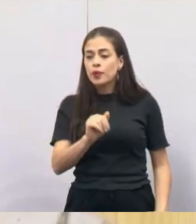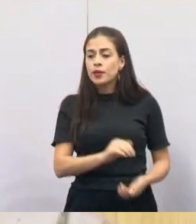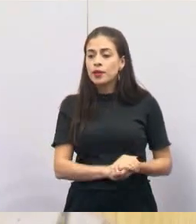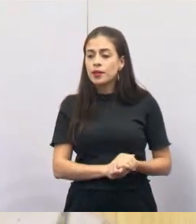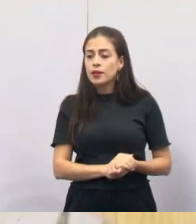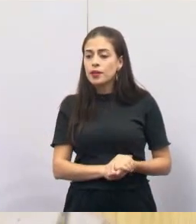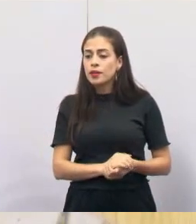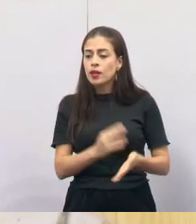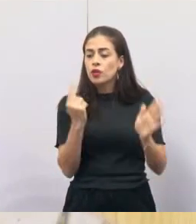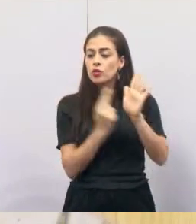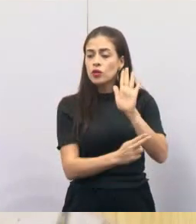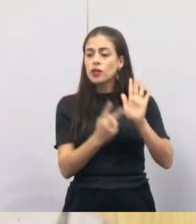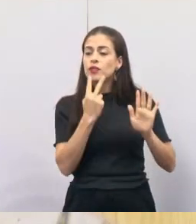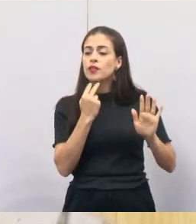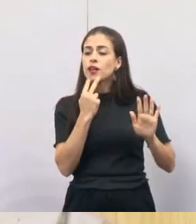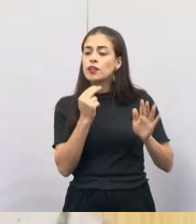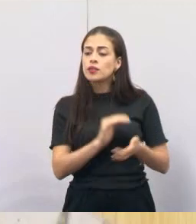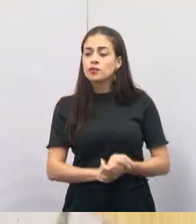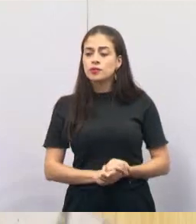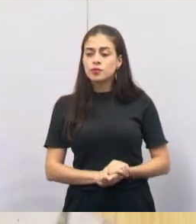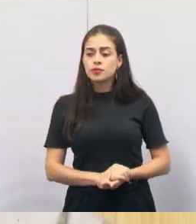Lua.